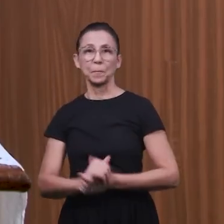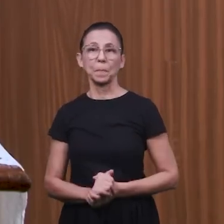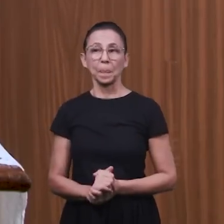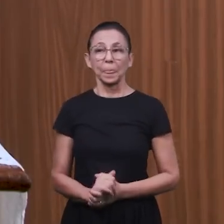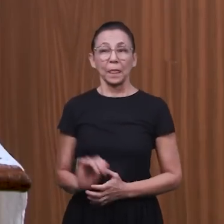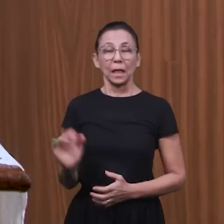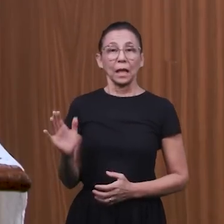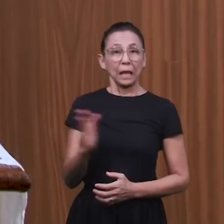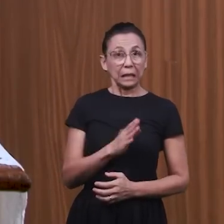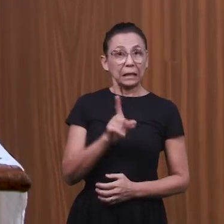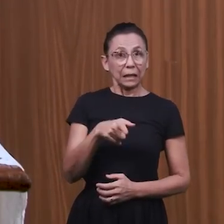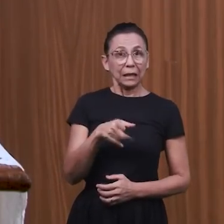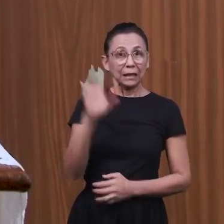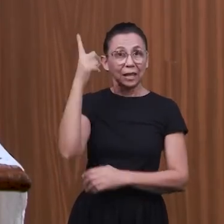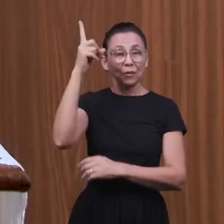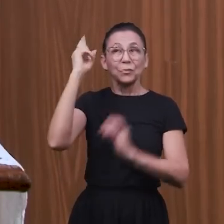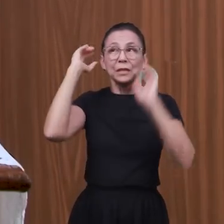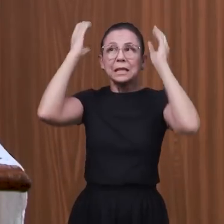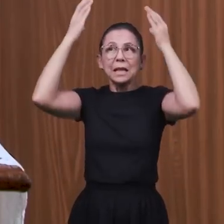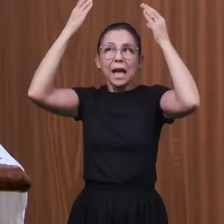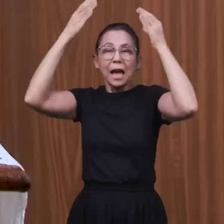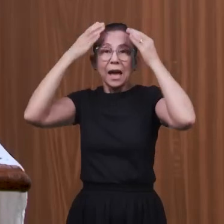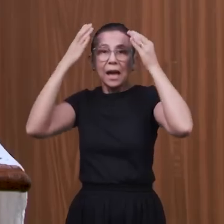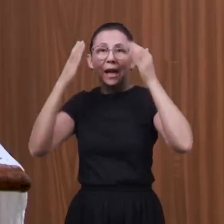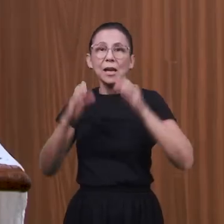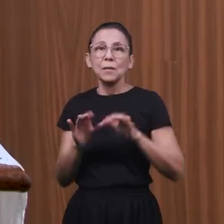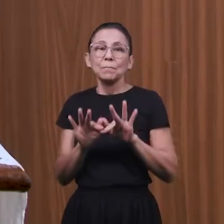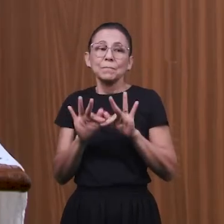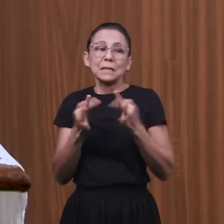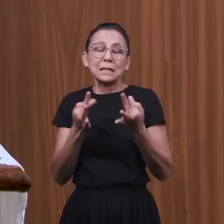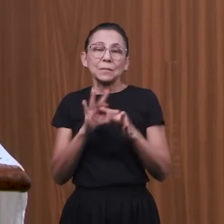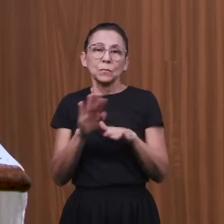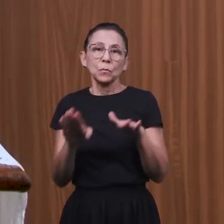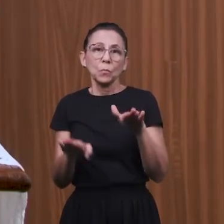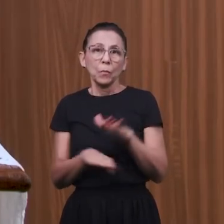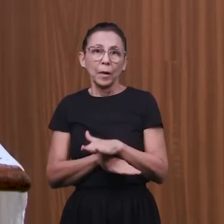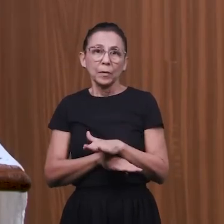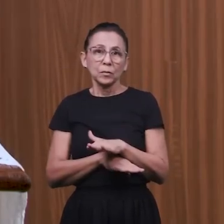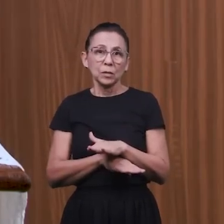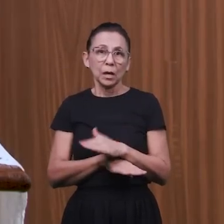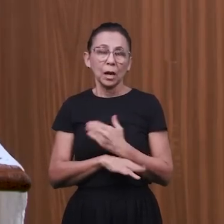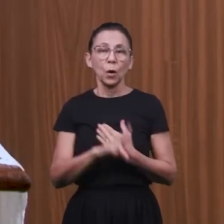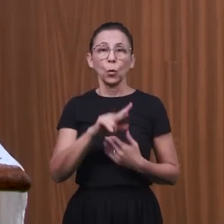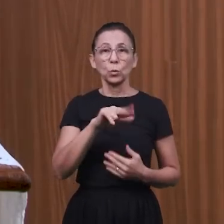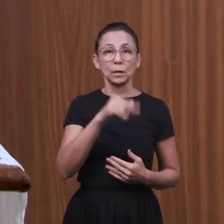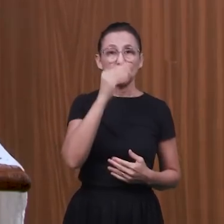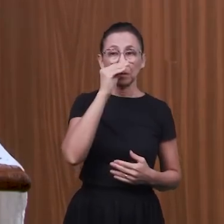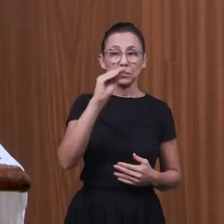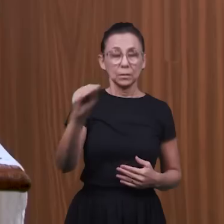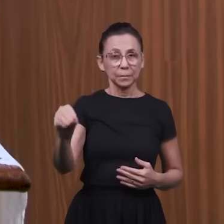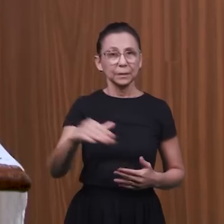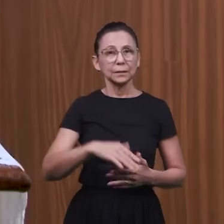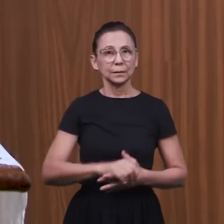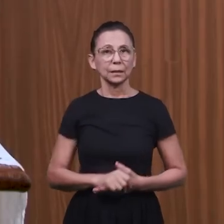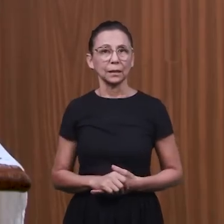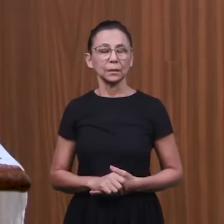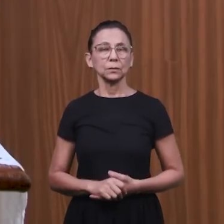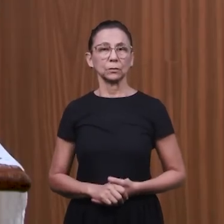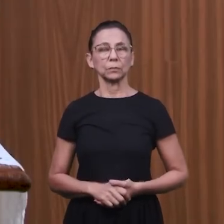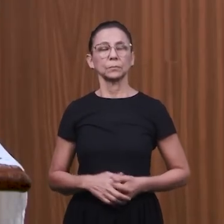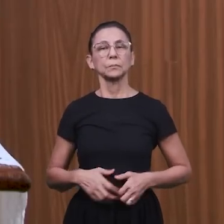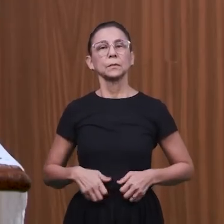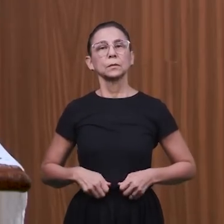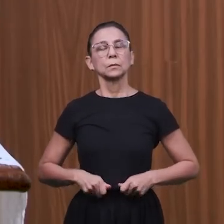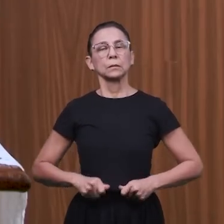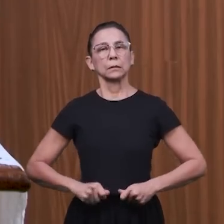era o menor da sua casa. Ele foi desprezado pelos seus irmãos. Quando Samuel vai ungir o